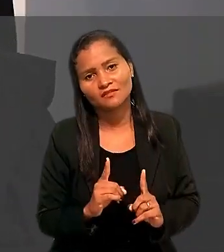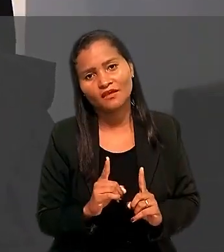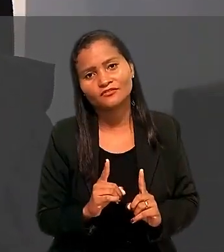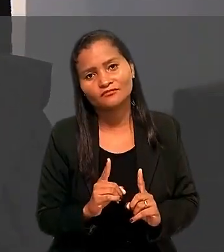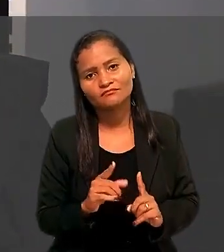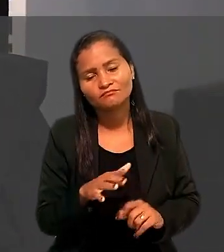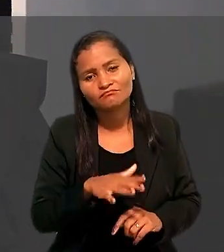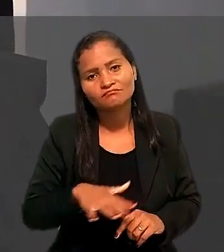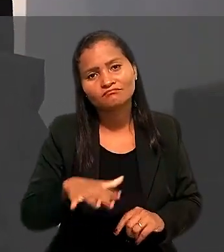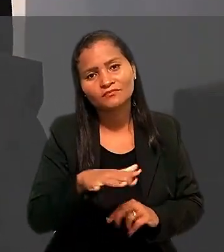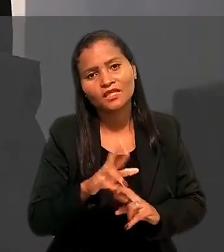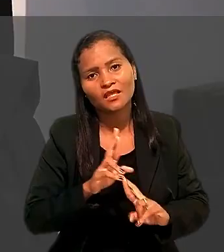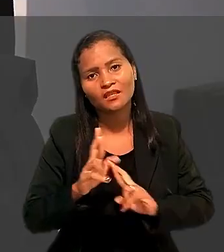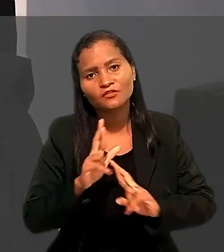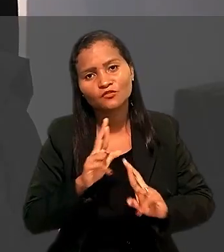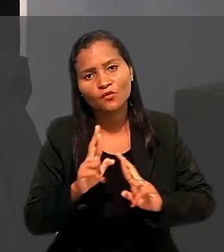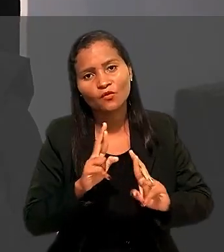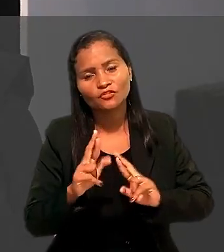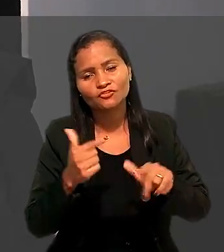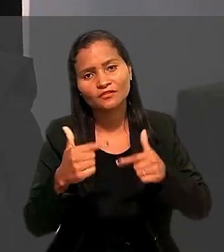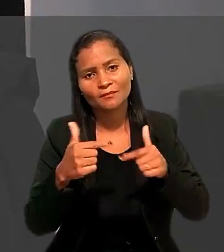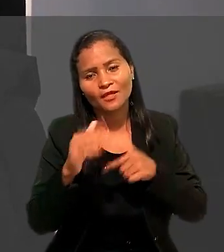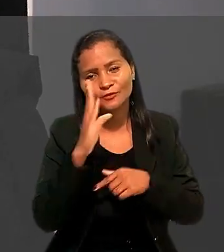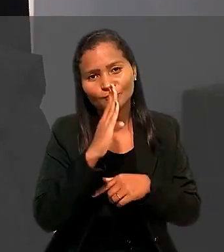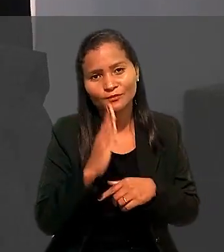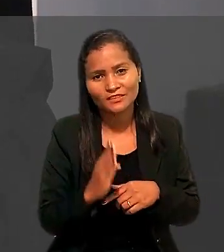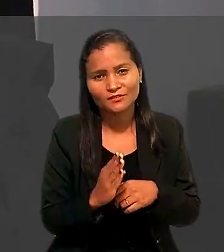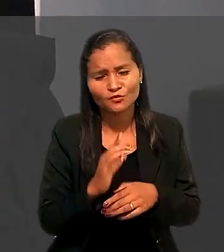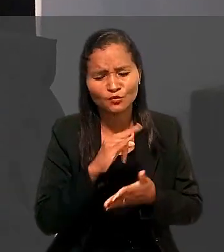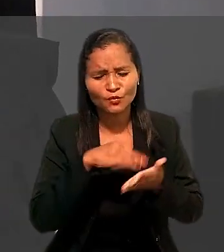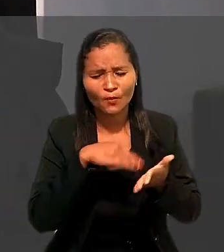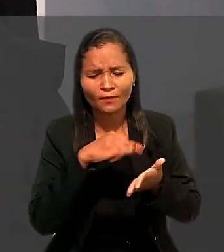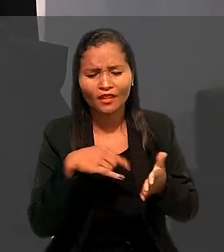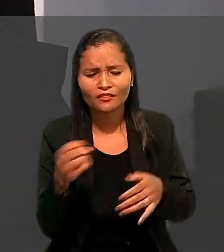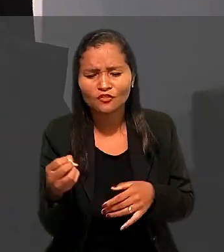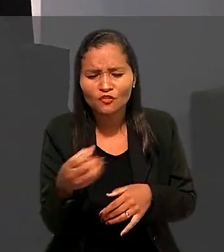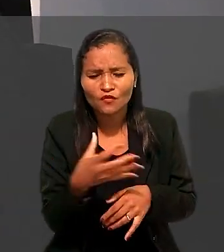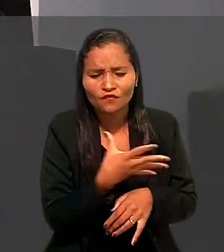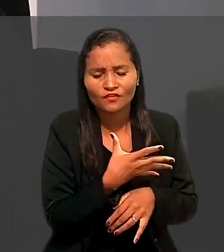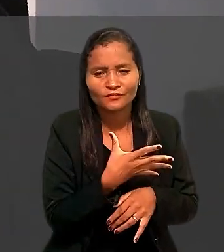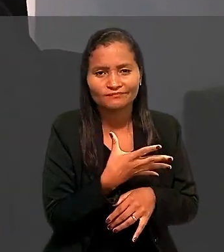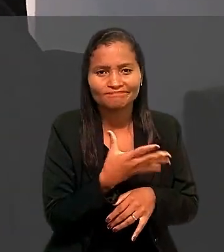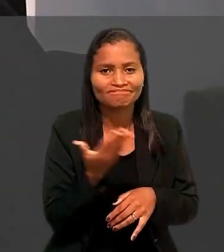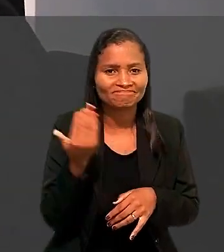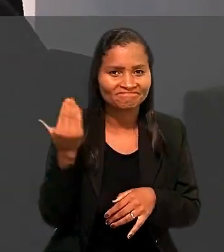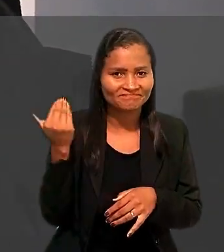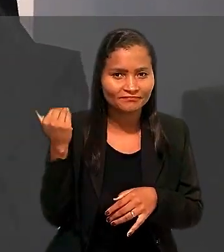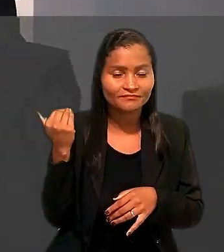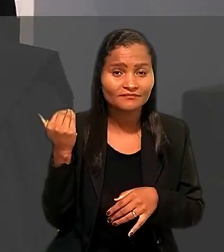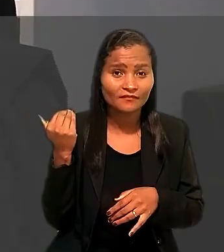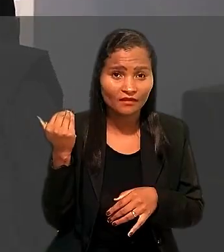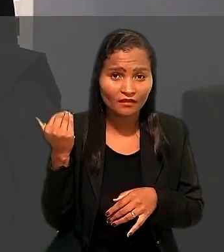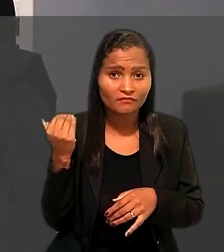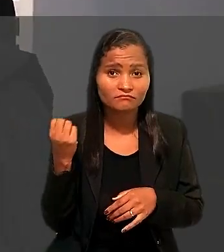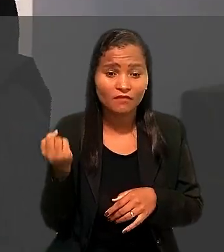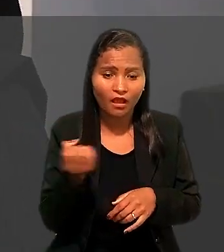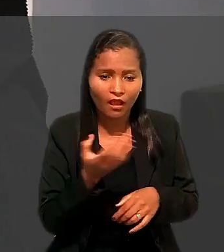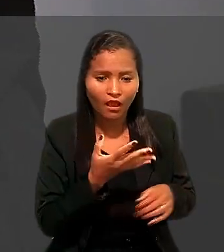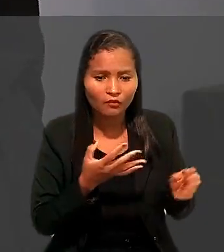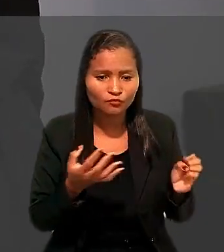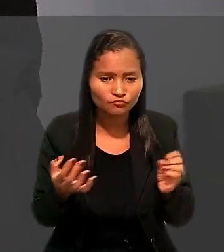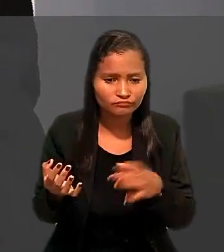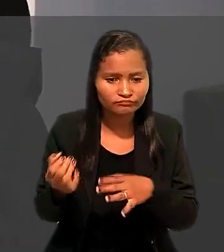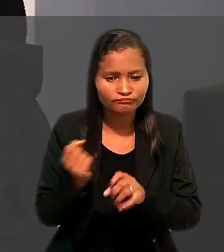da dignidade no âmbito das relações de trabalho do Brasil. Um documento inovador para a época e que veio